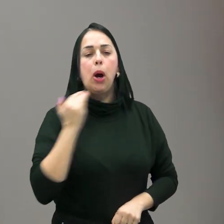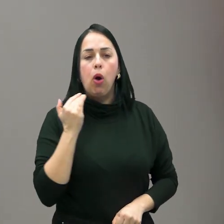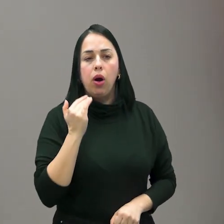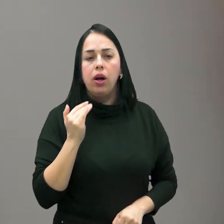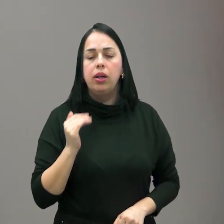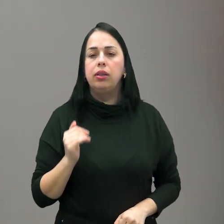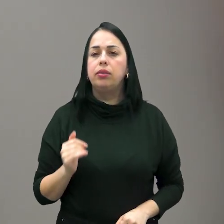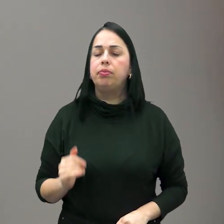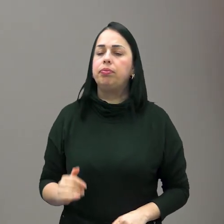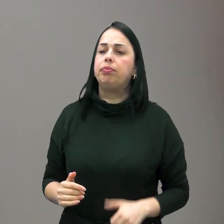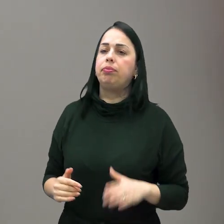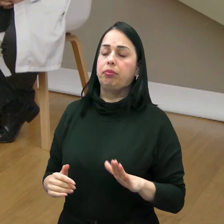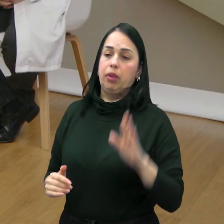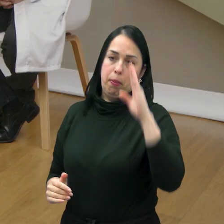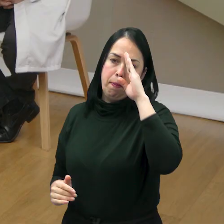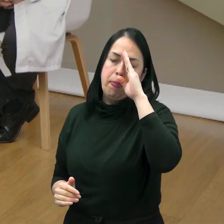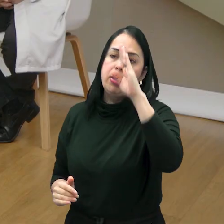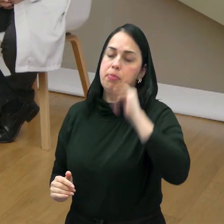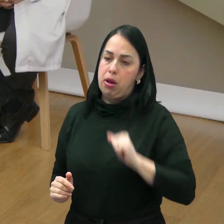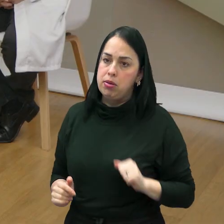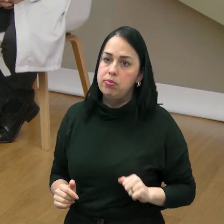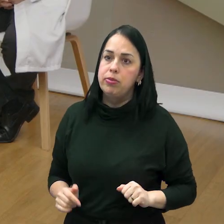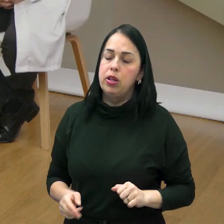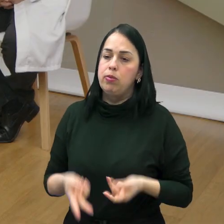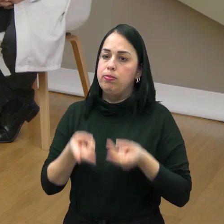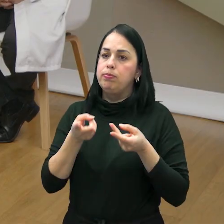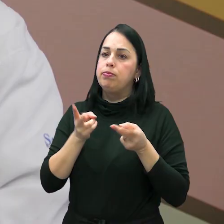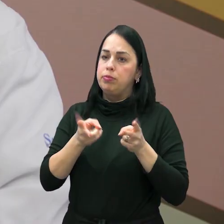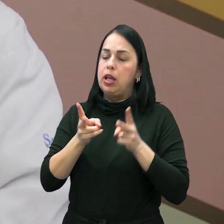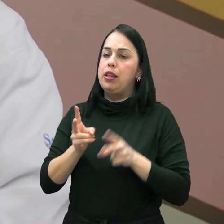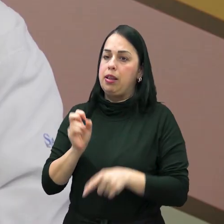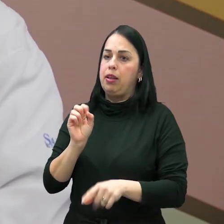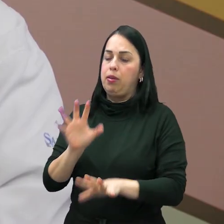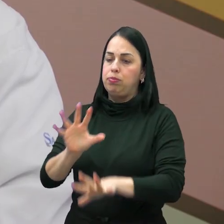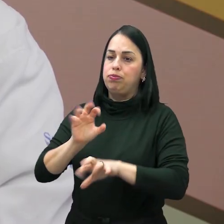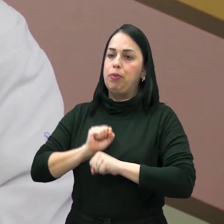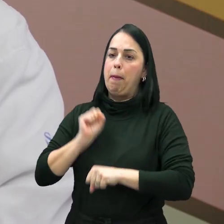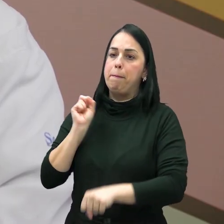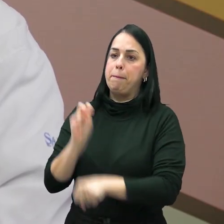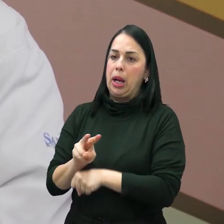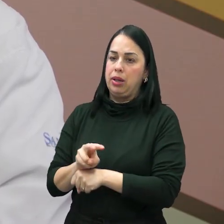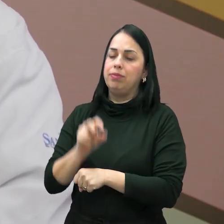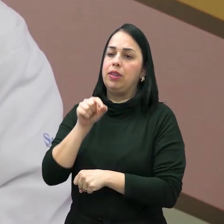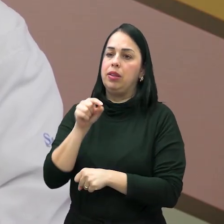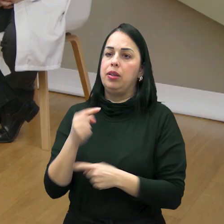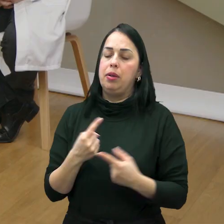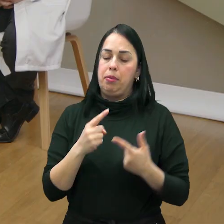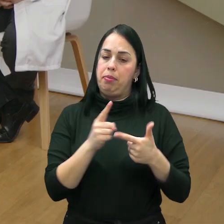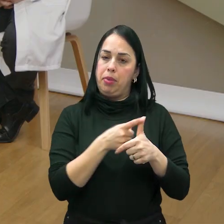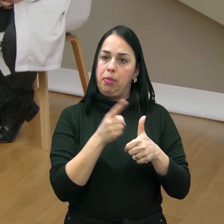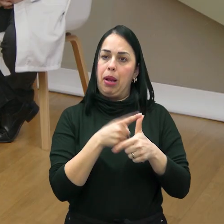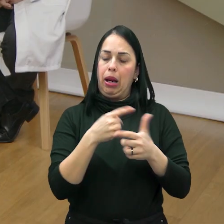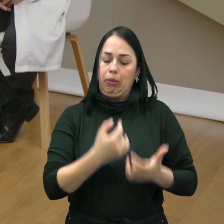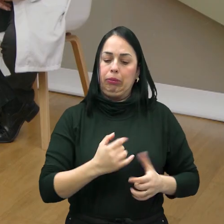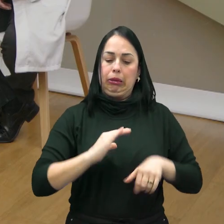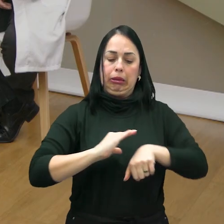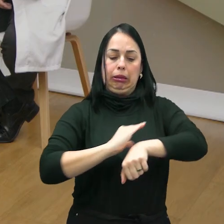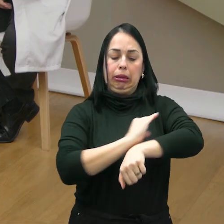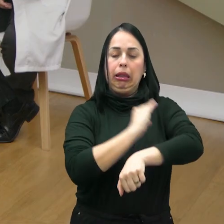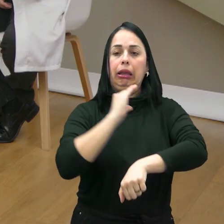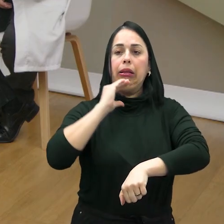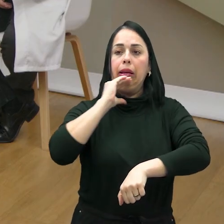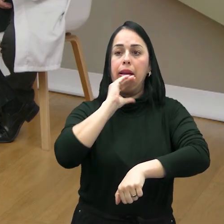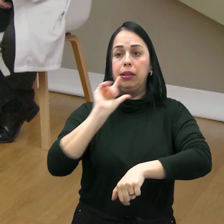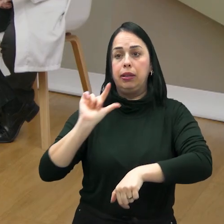mencionou? A principal causa continua sendo infecção. Infecção. Sim, principal causa. A gente